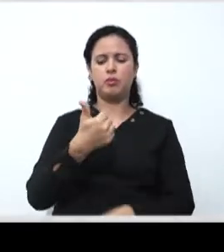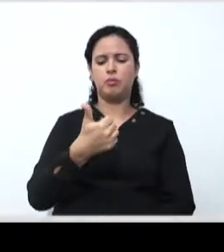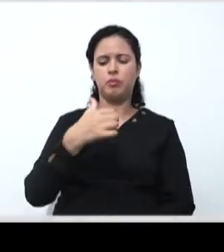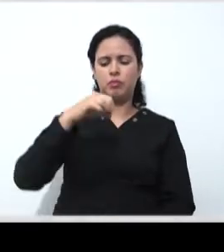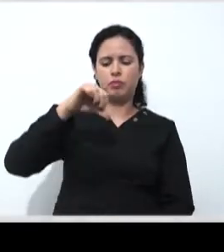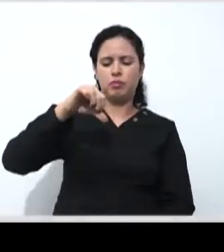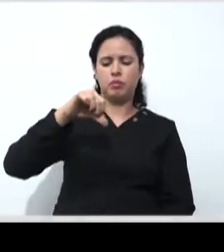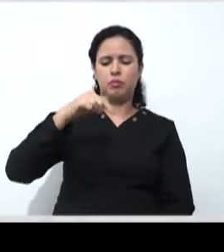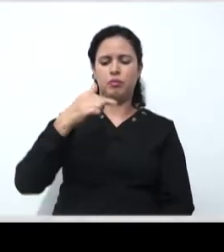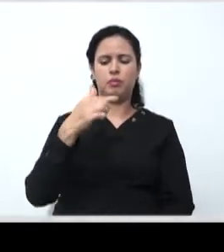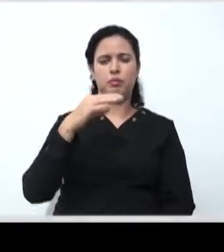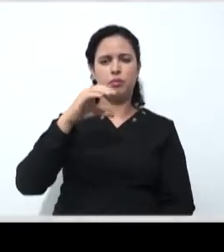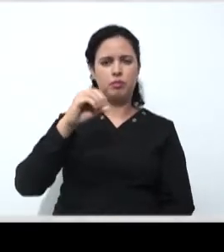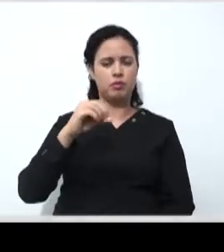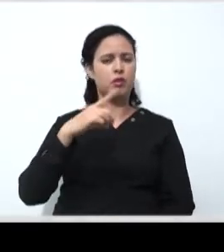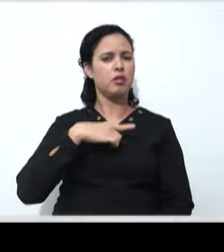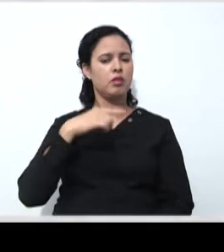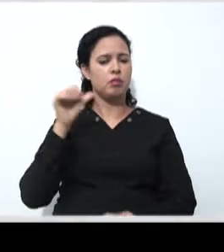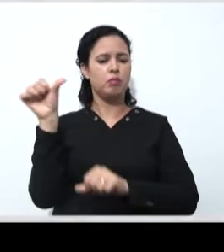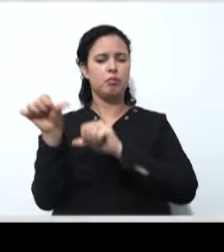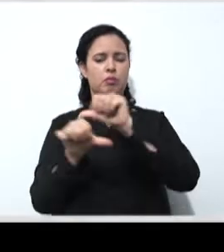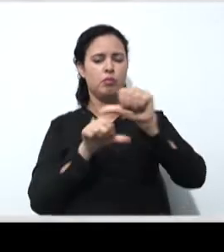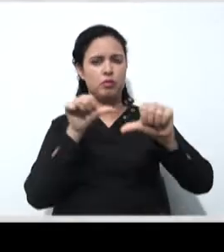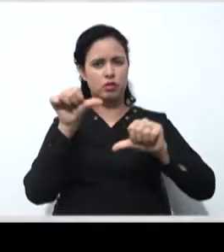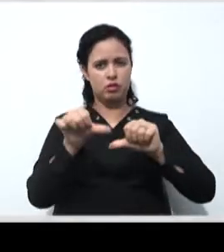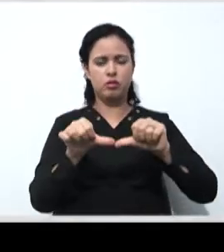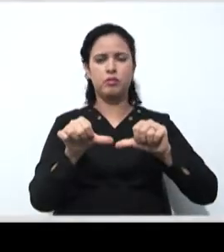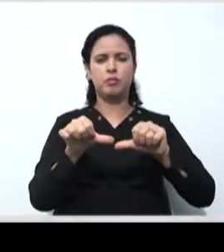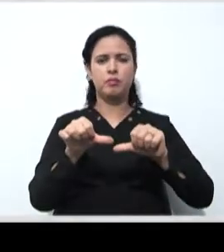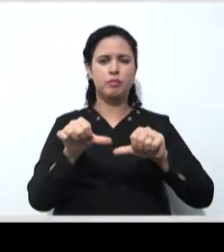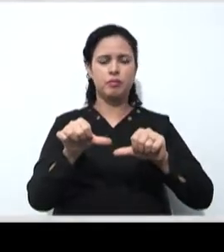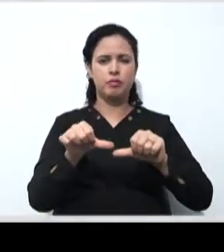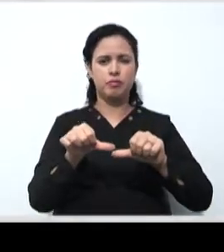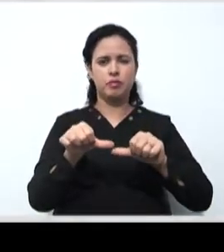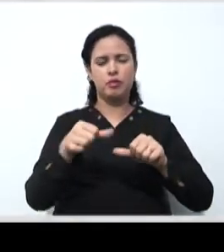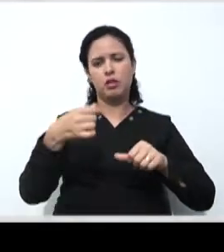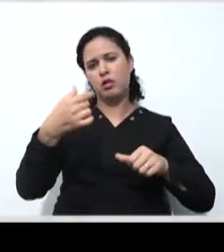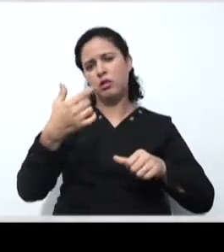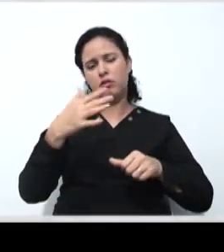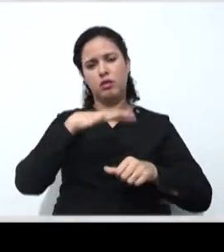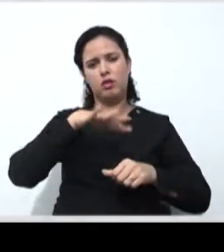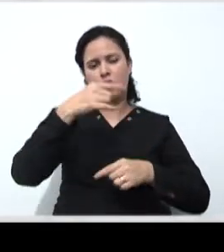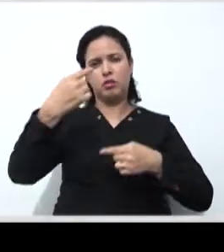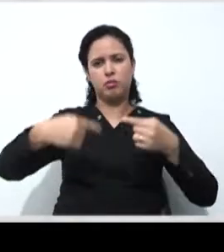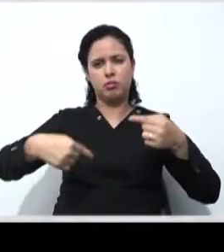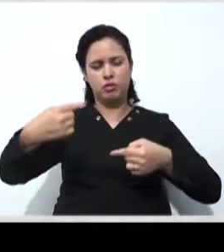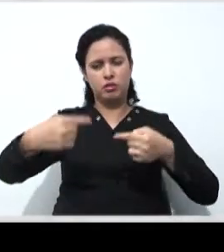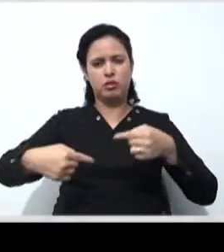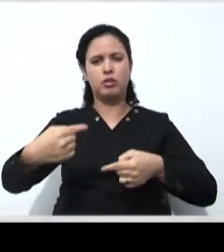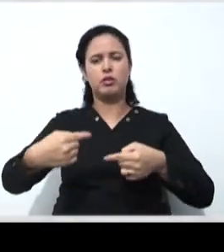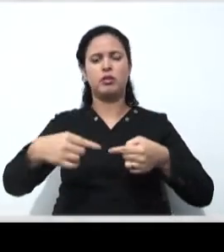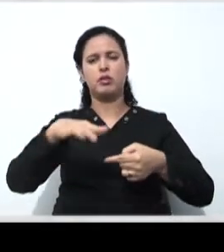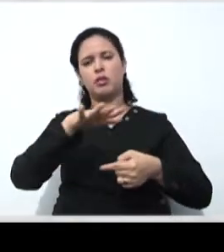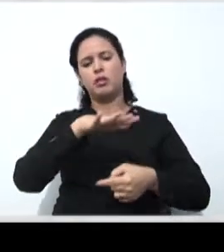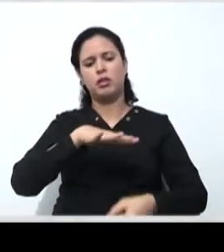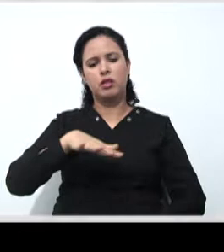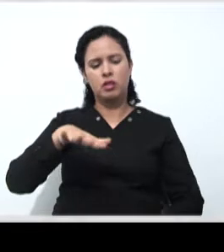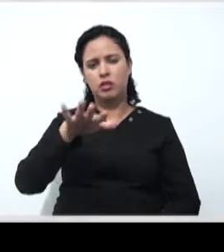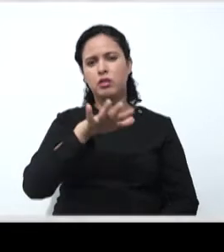aconteceram mudanças significativas, né, com relação à política, com relação